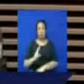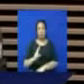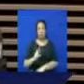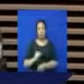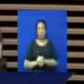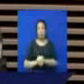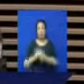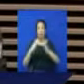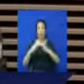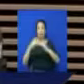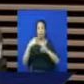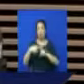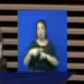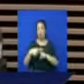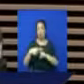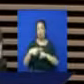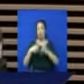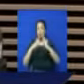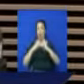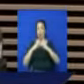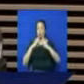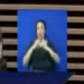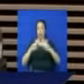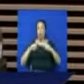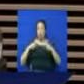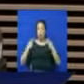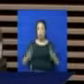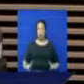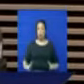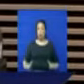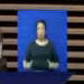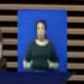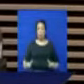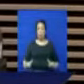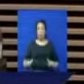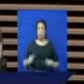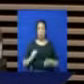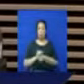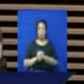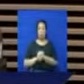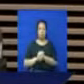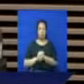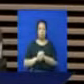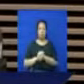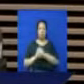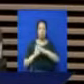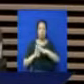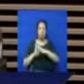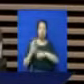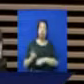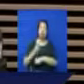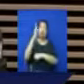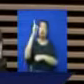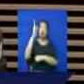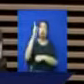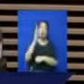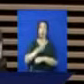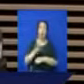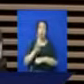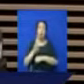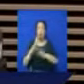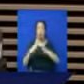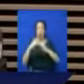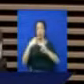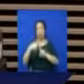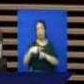que a igreja é uma instituição humana a serviço do reino de Deus. A igreja, a denominação, ela é